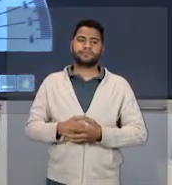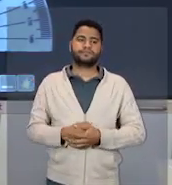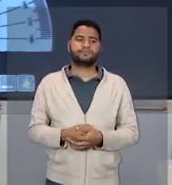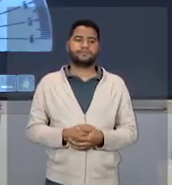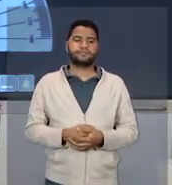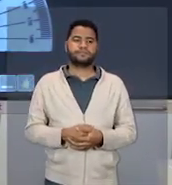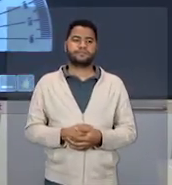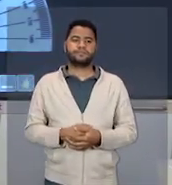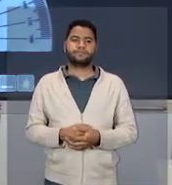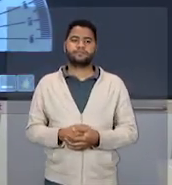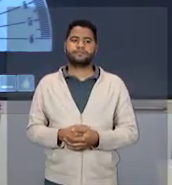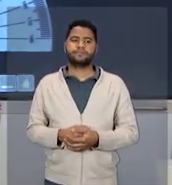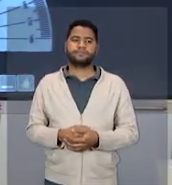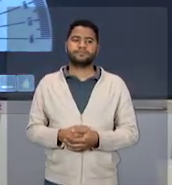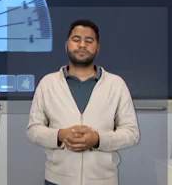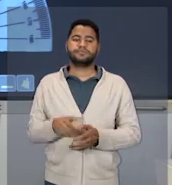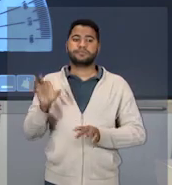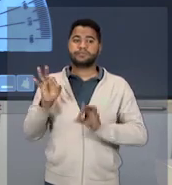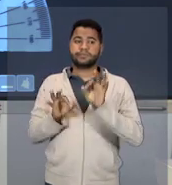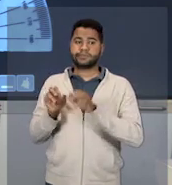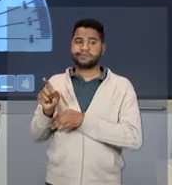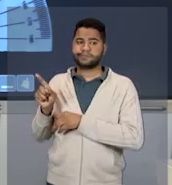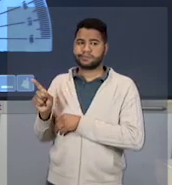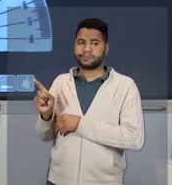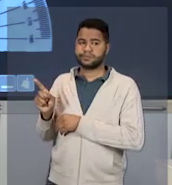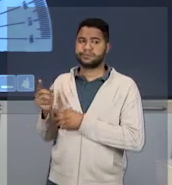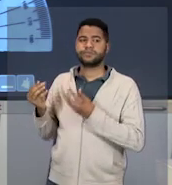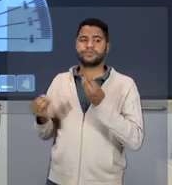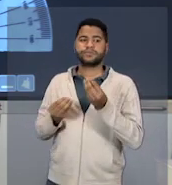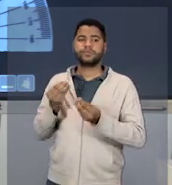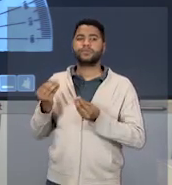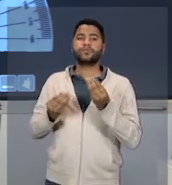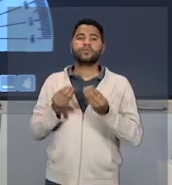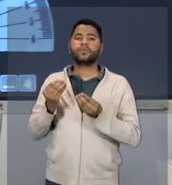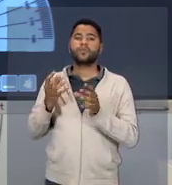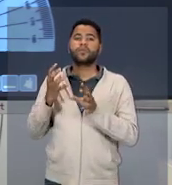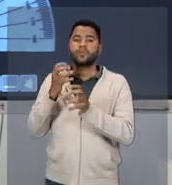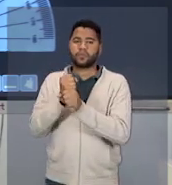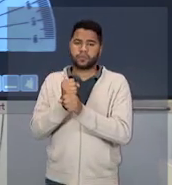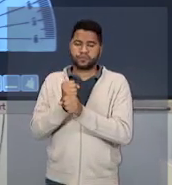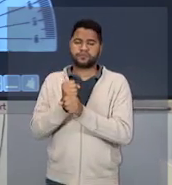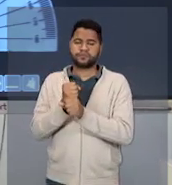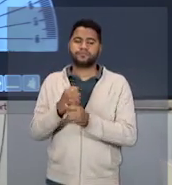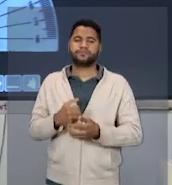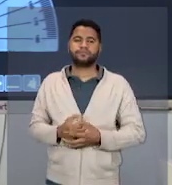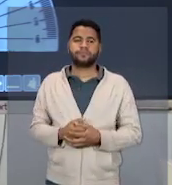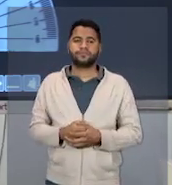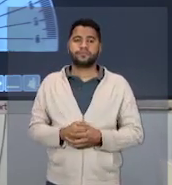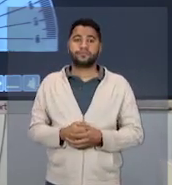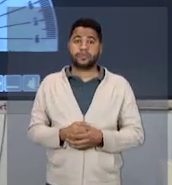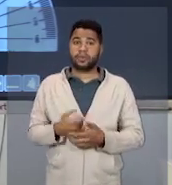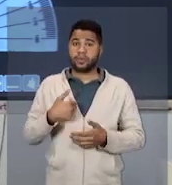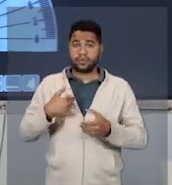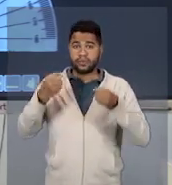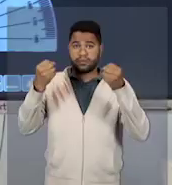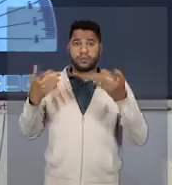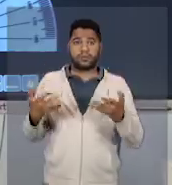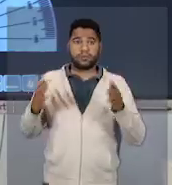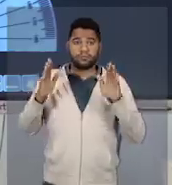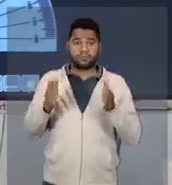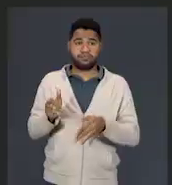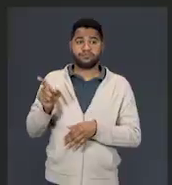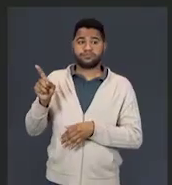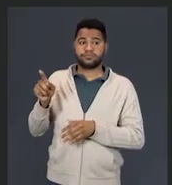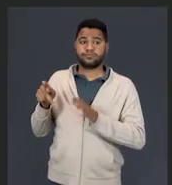ângulo, tá certo? Eu vou medir esse ângulo. Como que eu meço esse ângulo? Aquilo que eu acabei de te explicar. Eu vou colocar o vértice